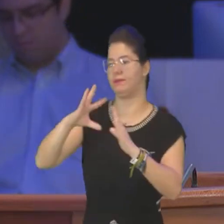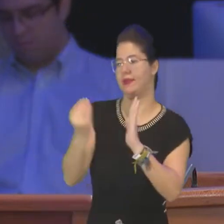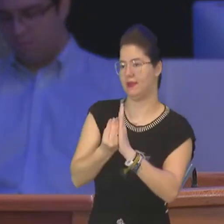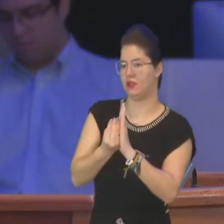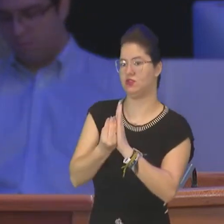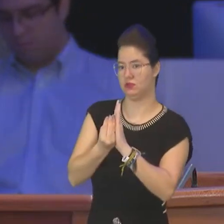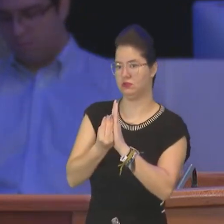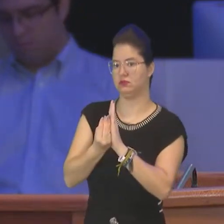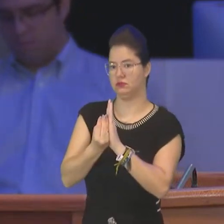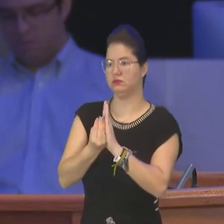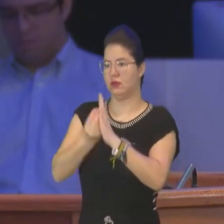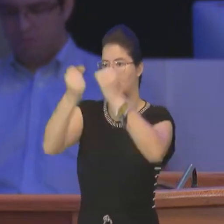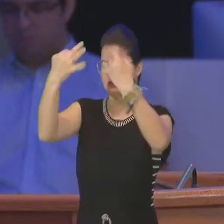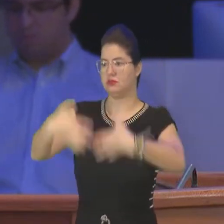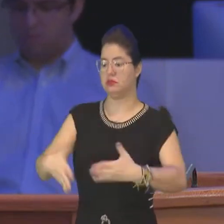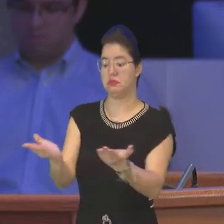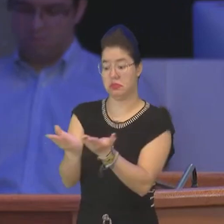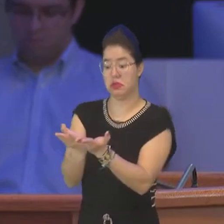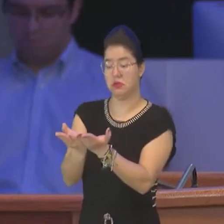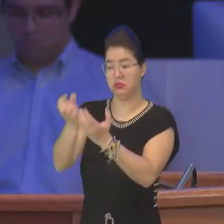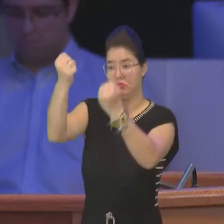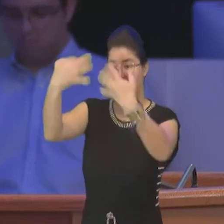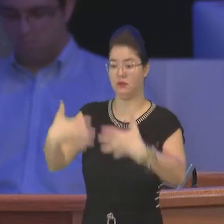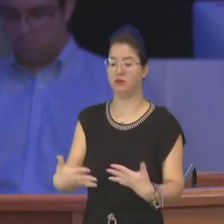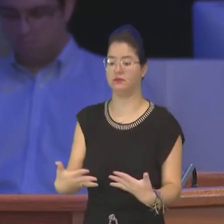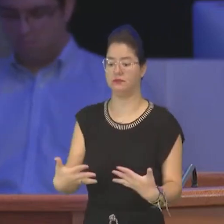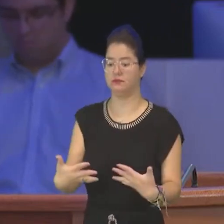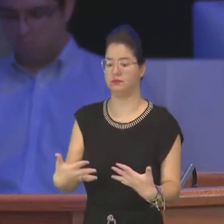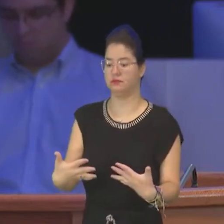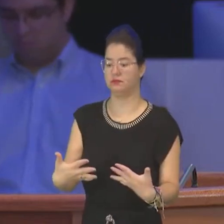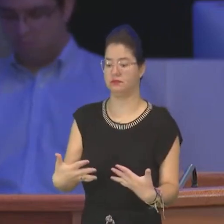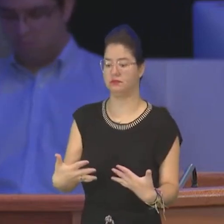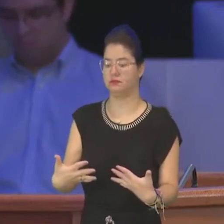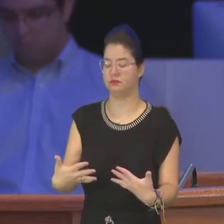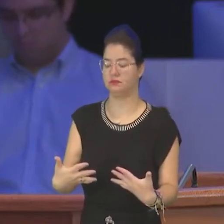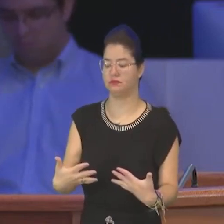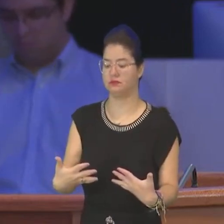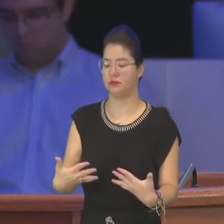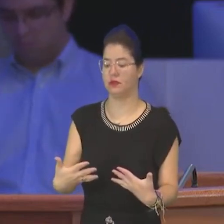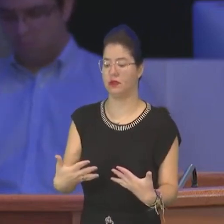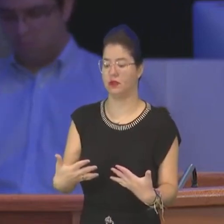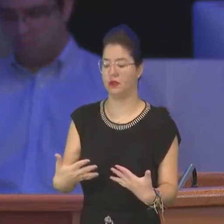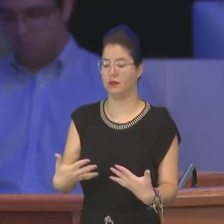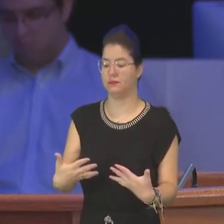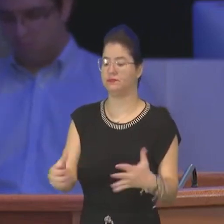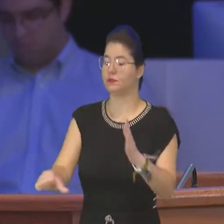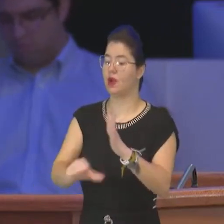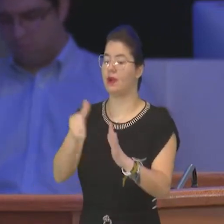principais sinais de crescimento de igreja. O primeiro deles, não precisava nem ele dizer que isso está na Bíblia. O primeiro